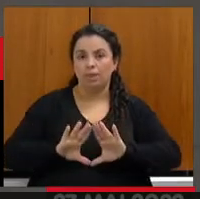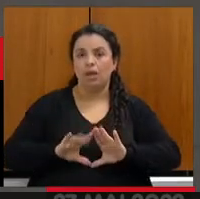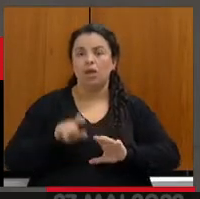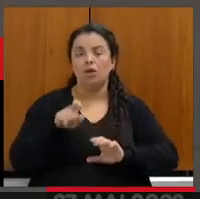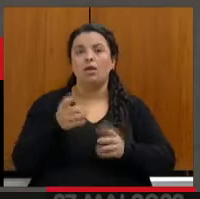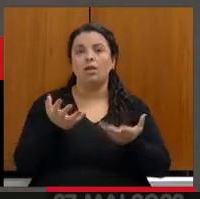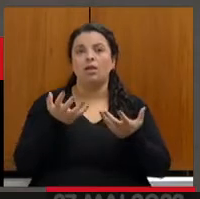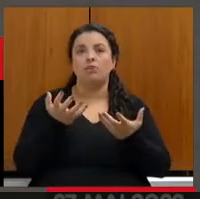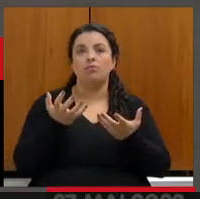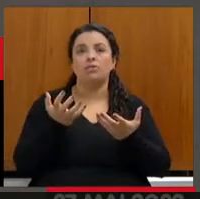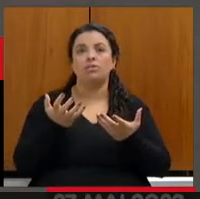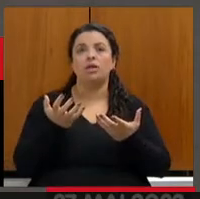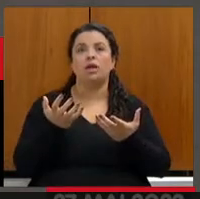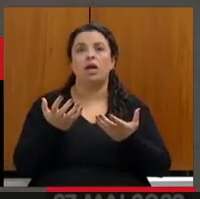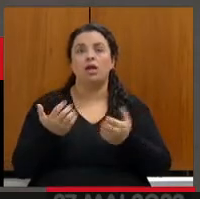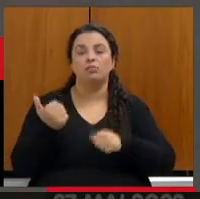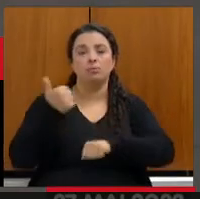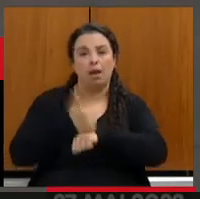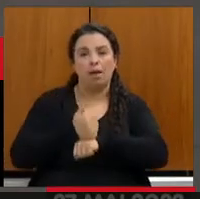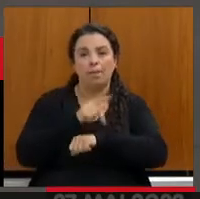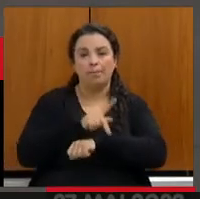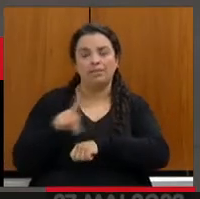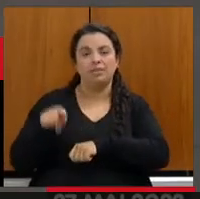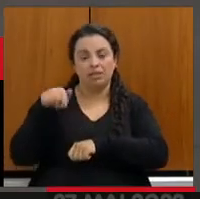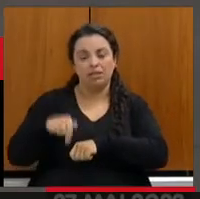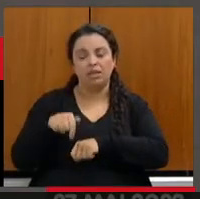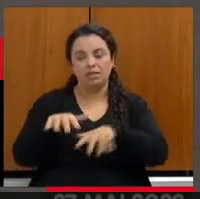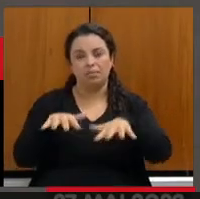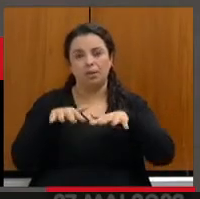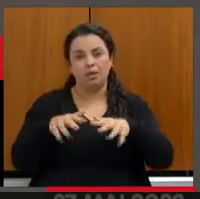que a senhora assumisse a presidência da seção 1